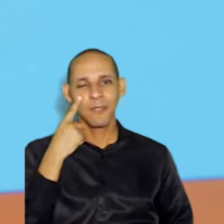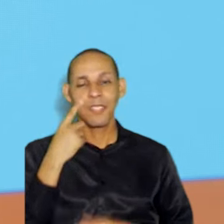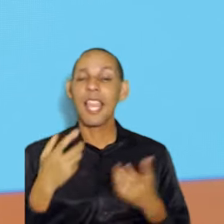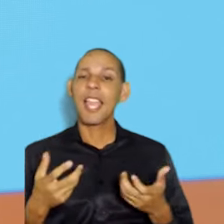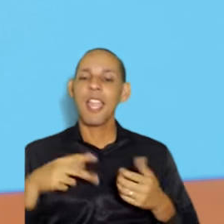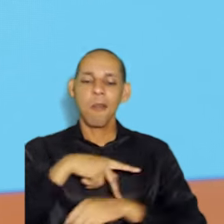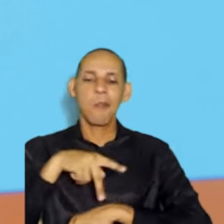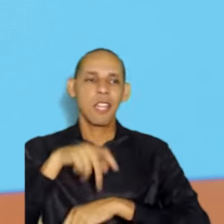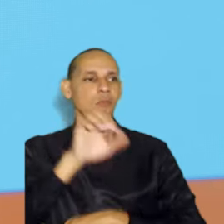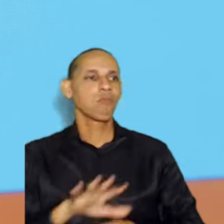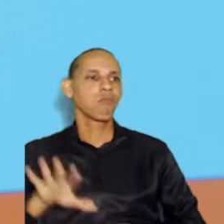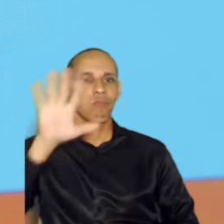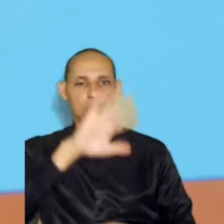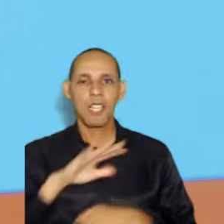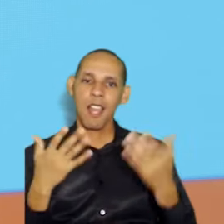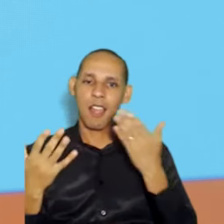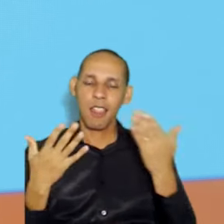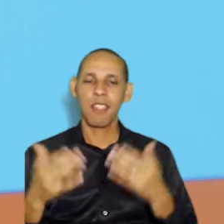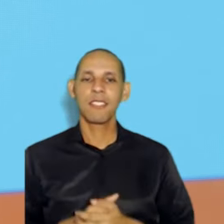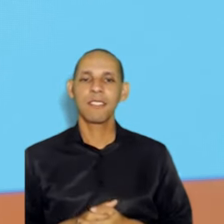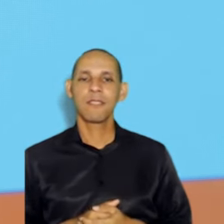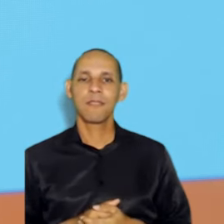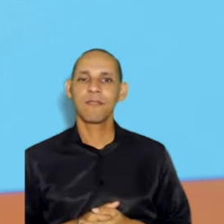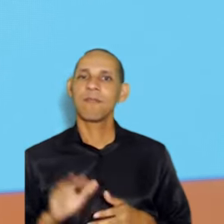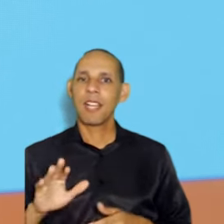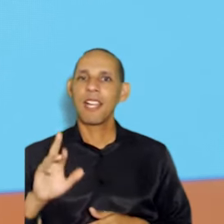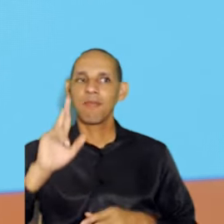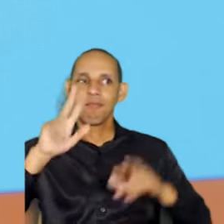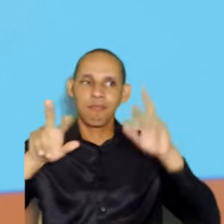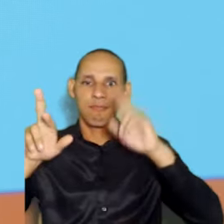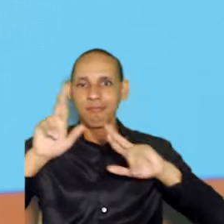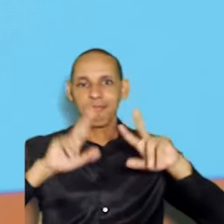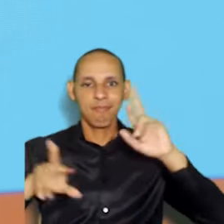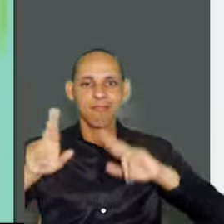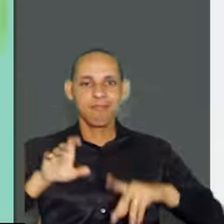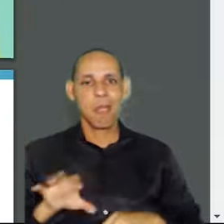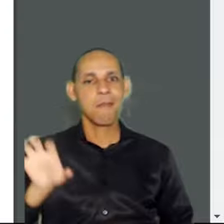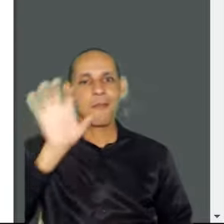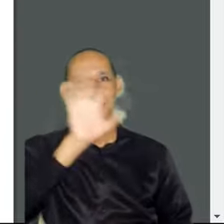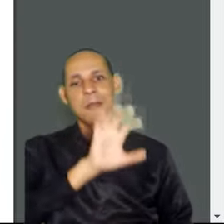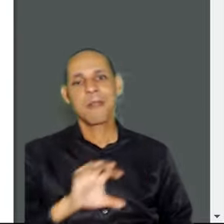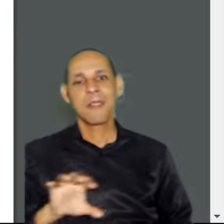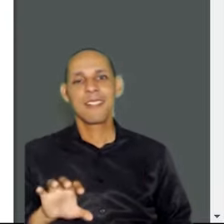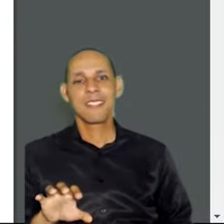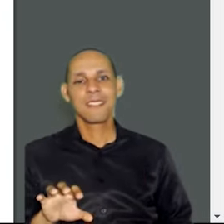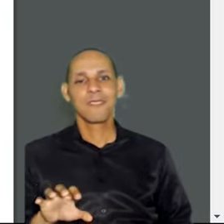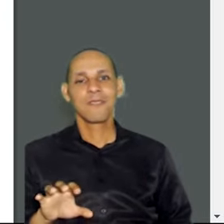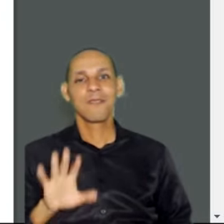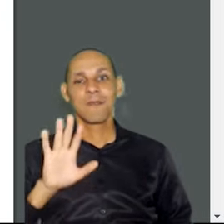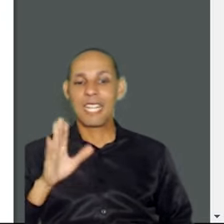atender o país inteiro e aí O país inteiro ele tem várias situações que a gente precisa